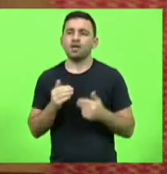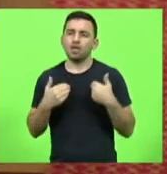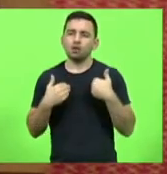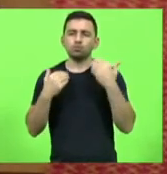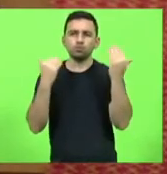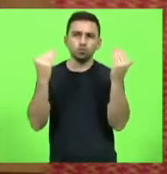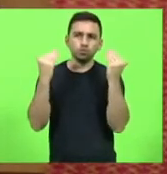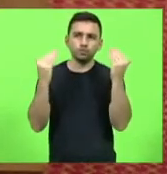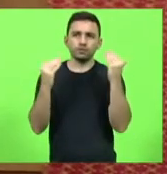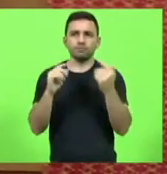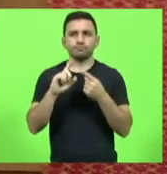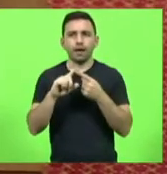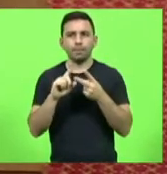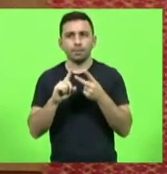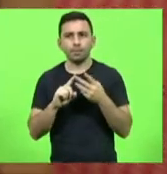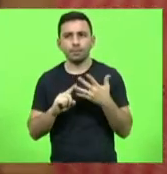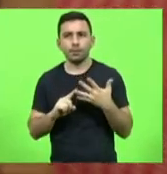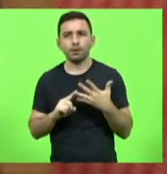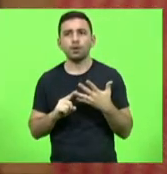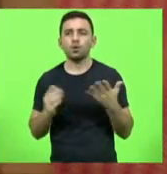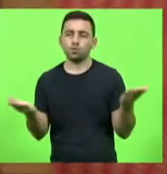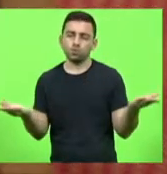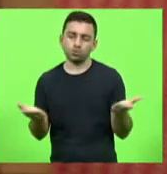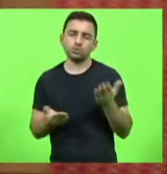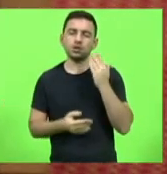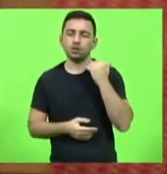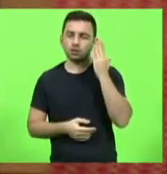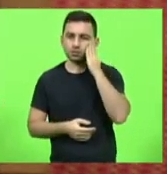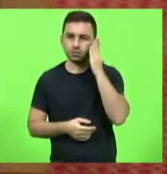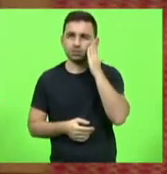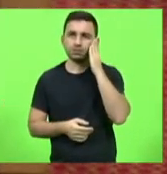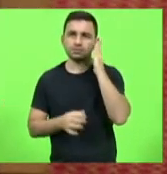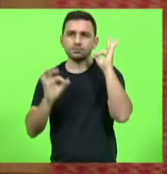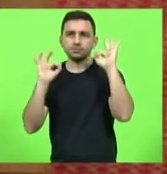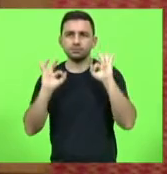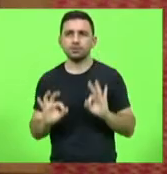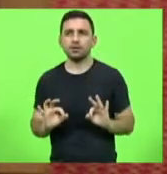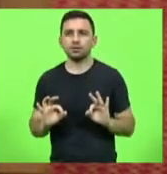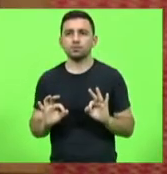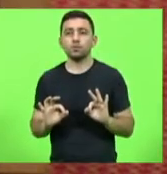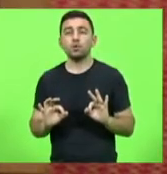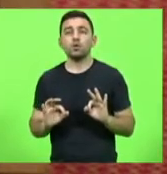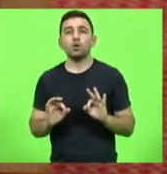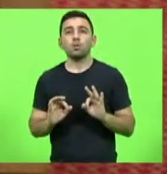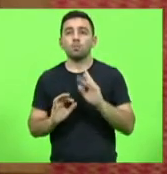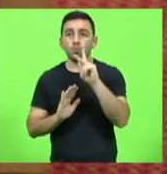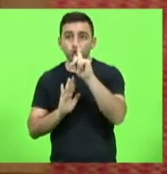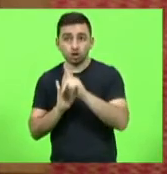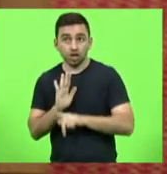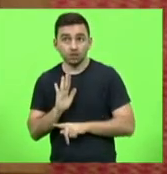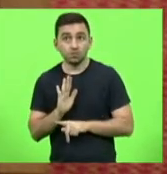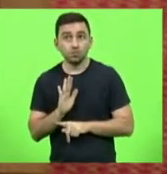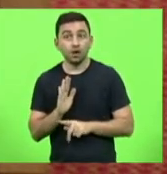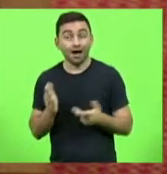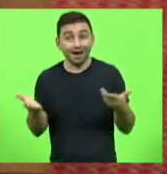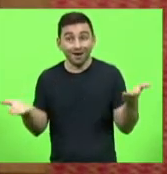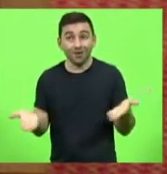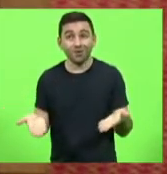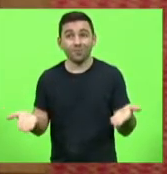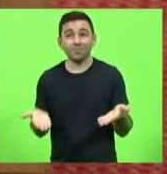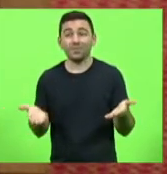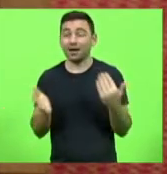dúvidas. Hoje eu tenho certeza que é um dos projetos, no atual momento,